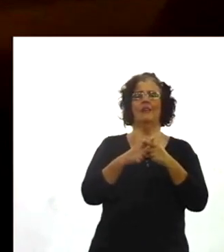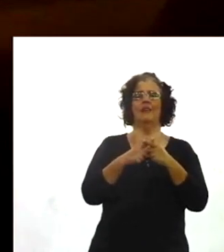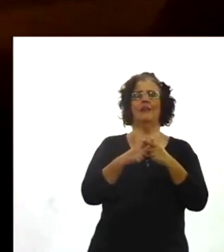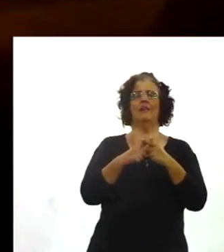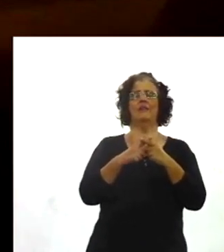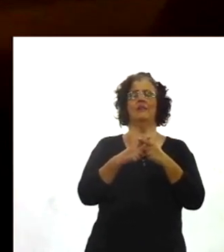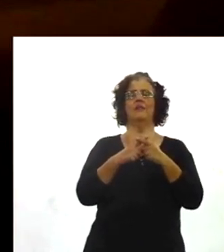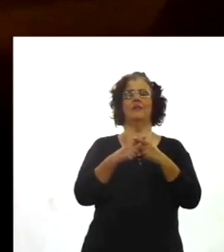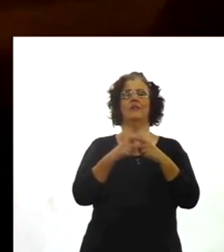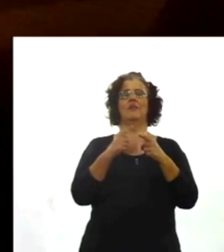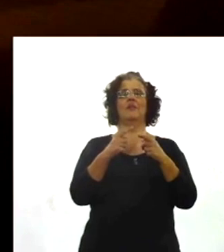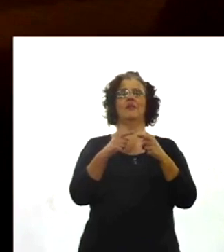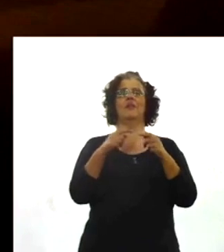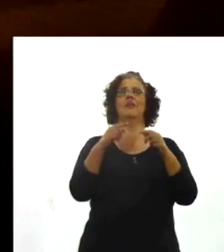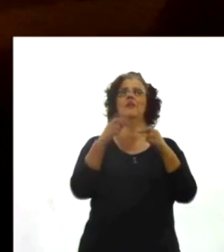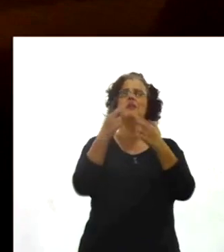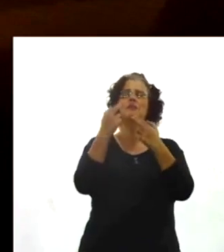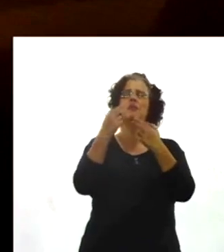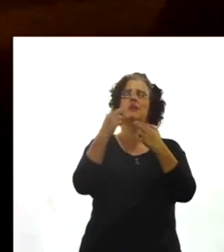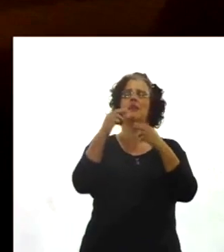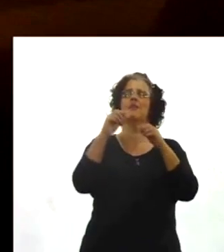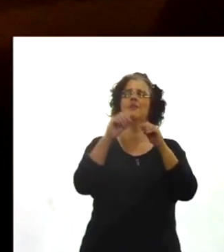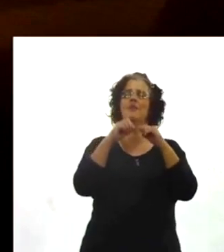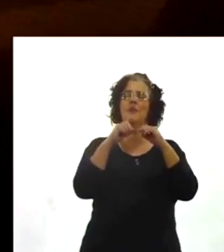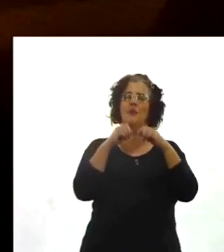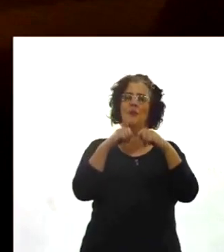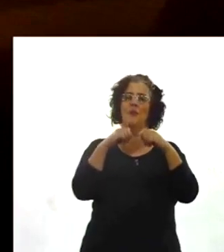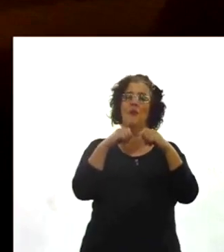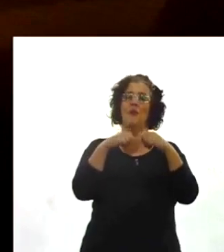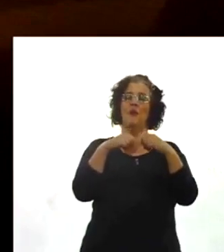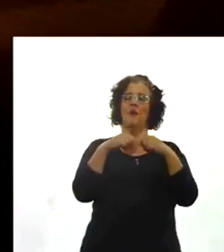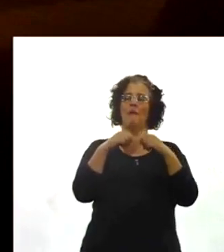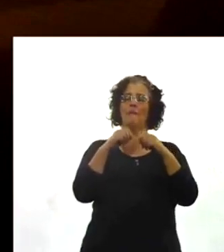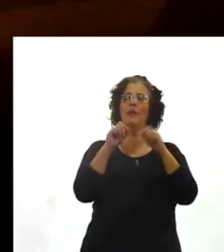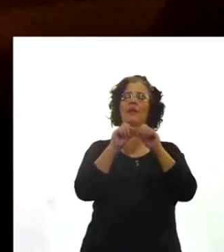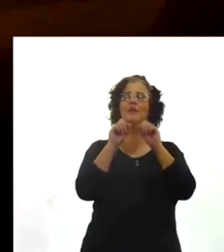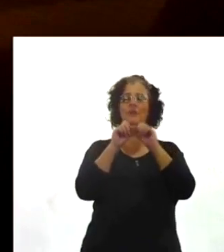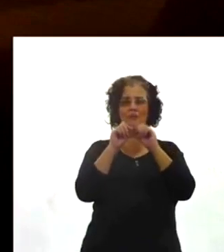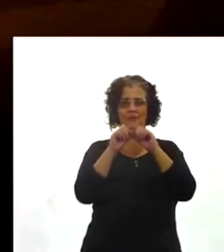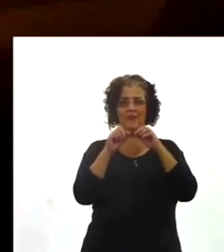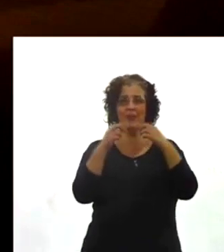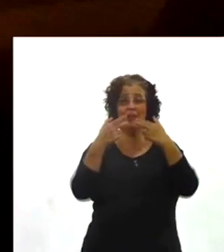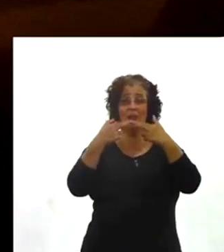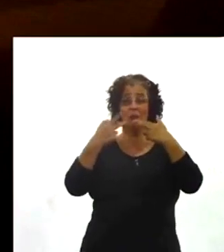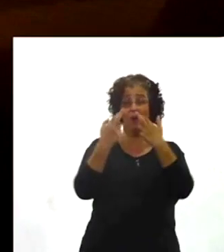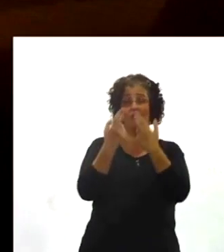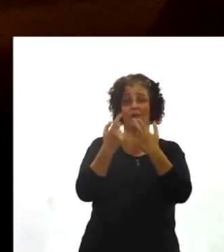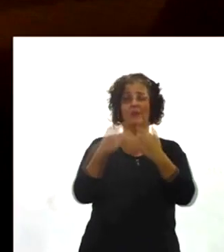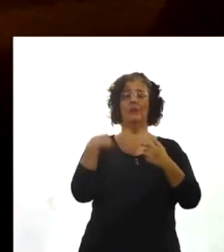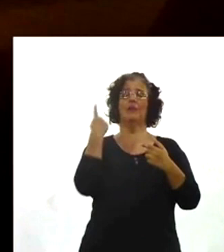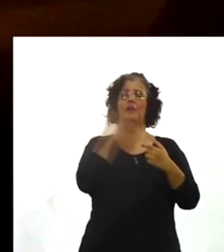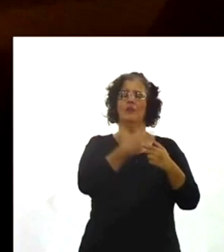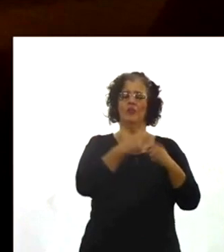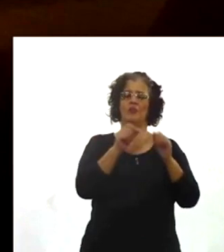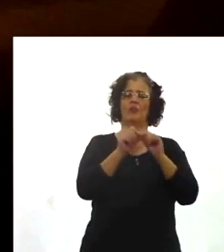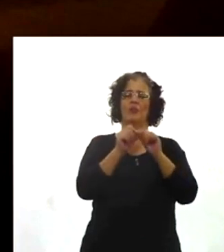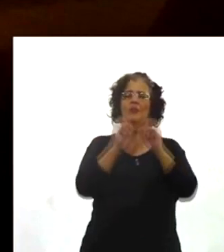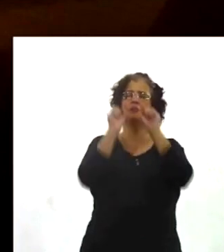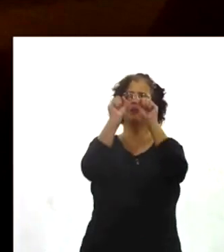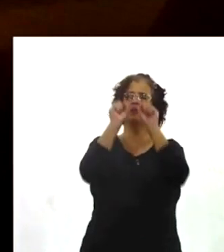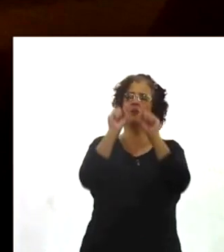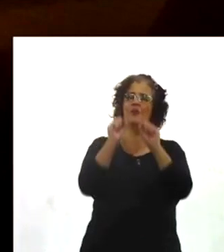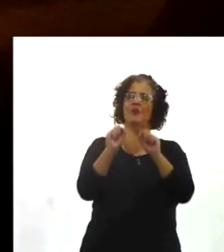ama-se com a mesma eficácia, suportando com paciência os mesmos sofrimentos, nós também